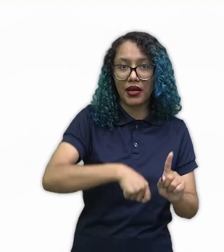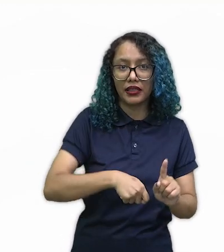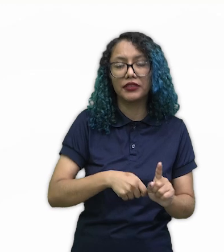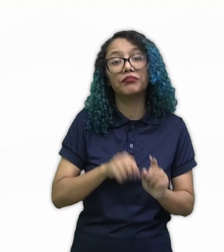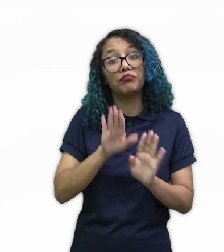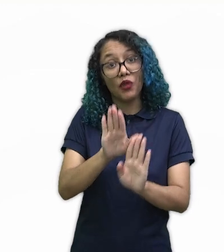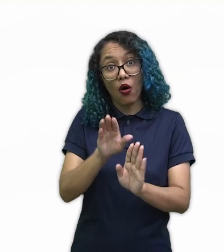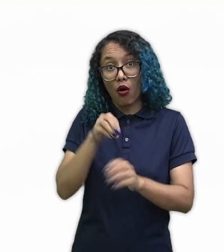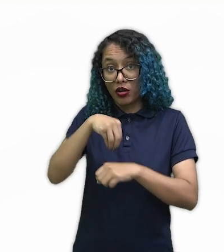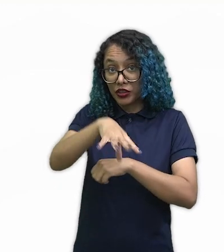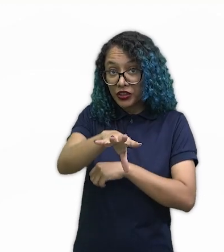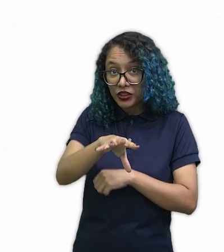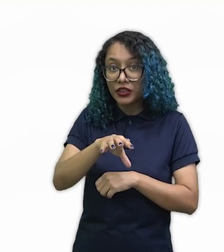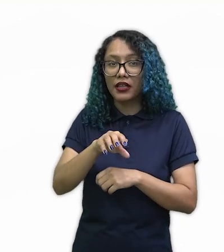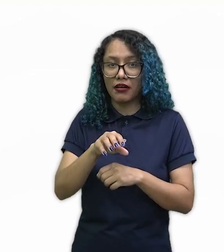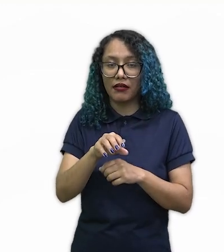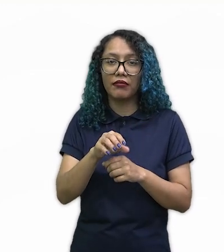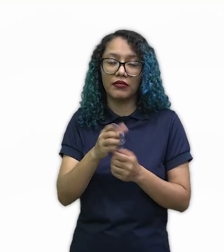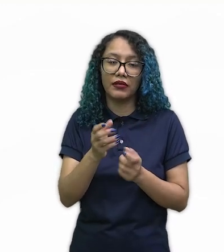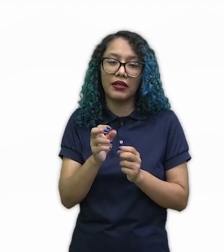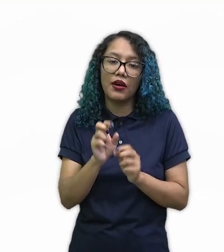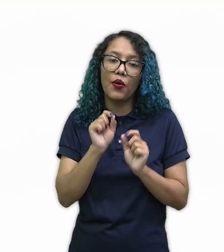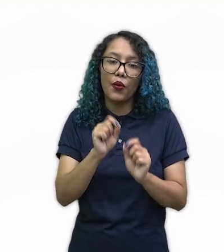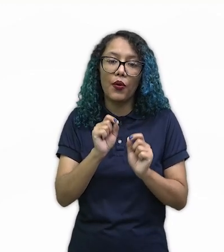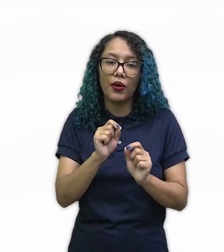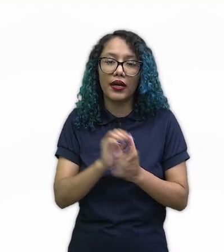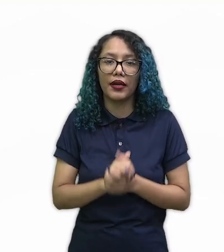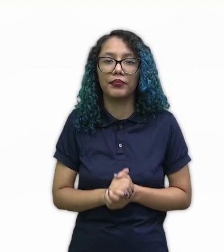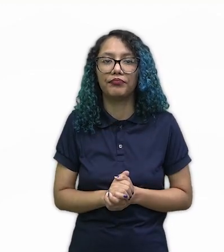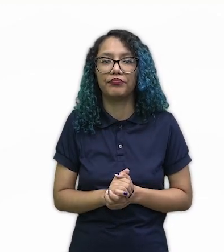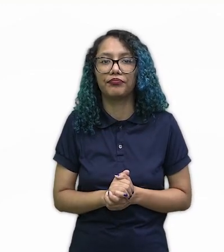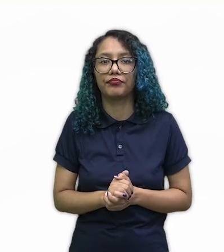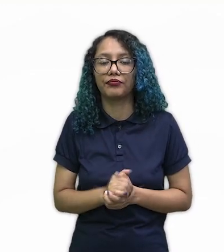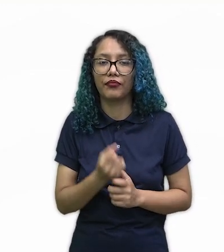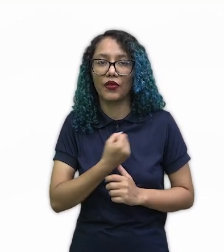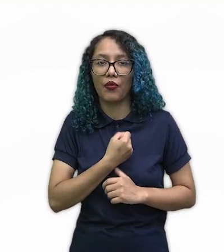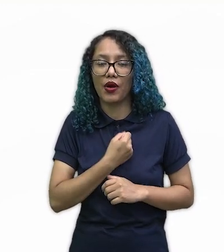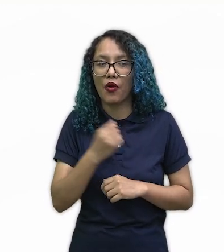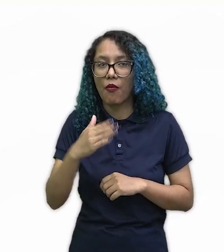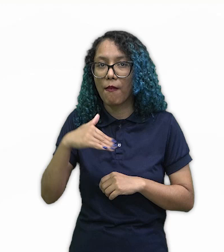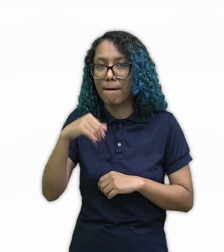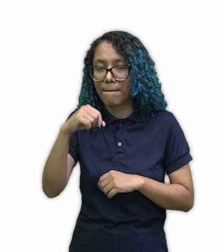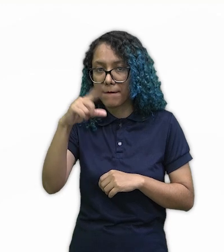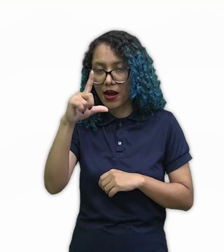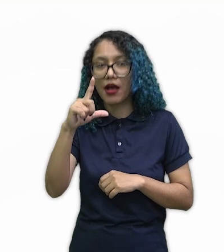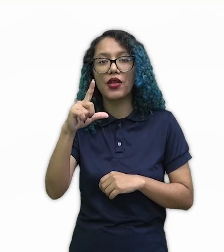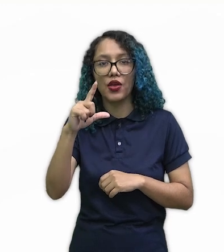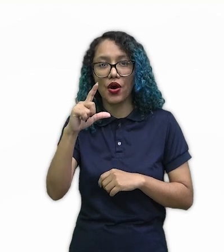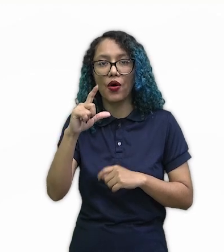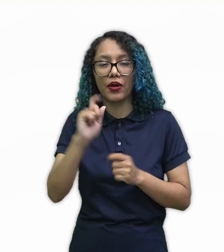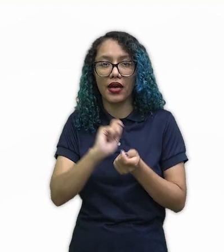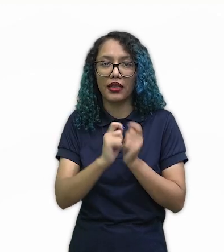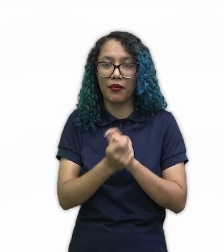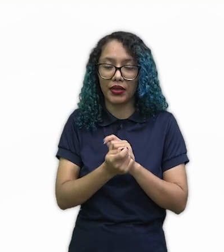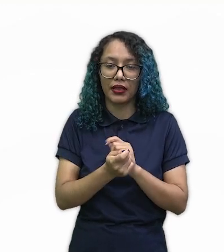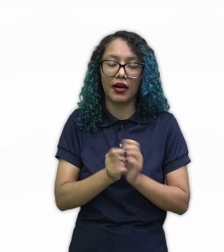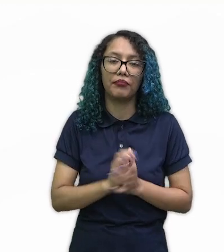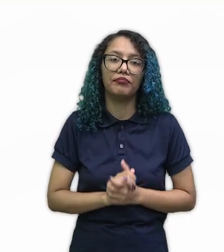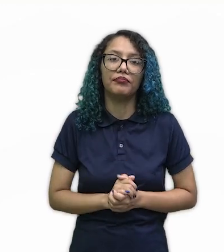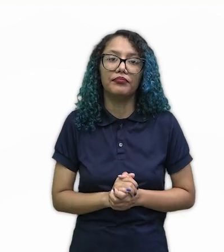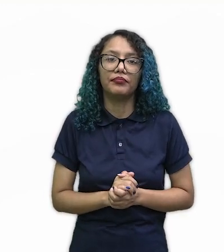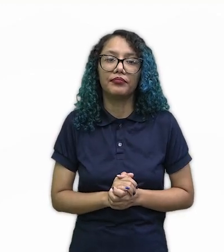você jogar o valor maior para o menor, ou seja, ficaria muito mais fácil nessa situação